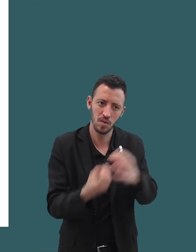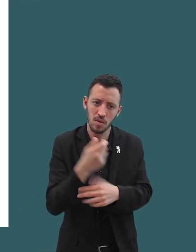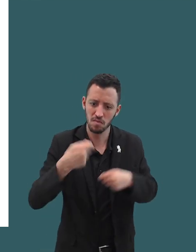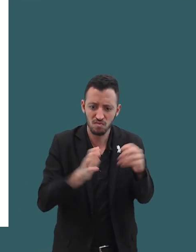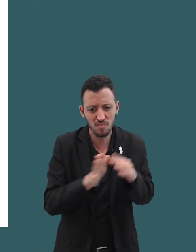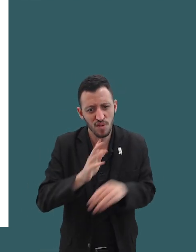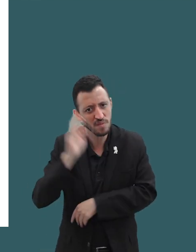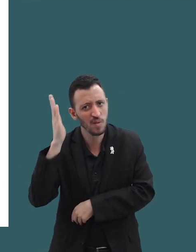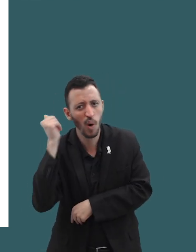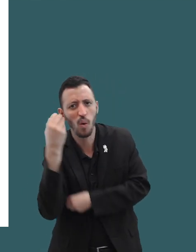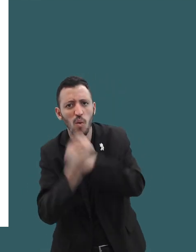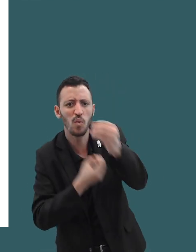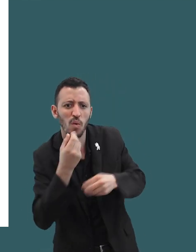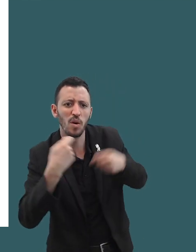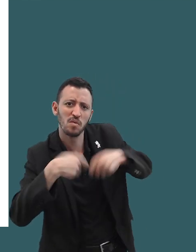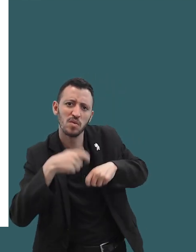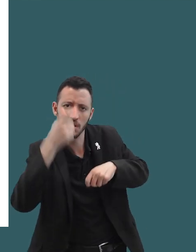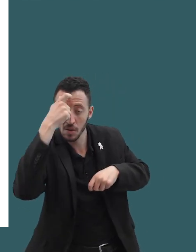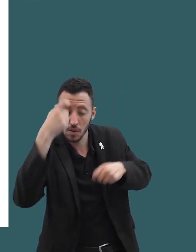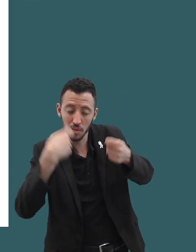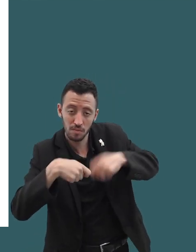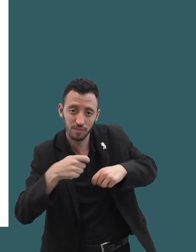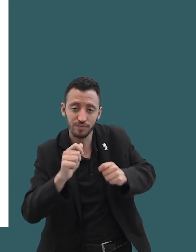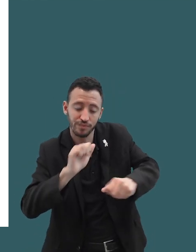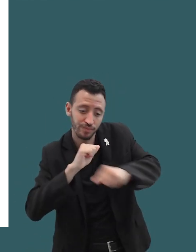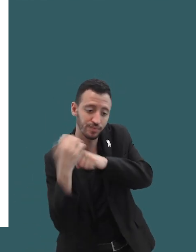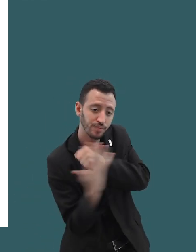o jornalista, como aconteceu na pandemia